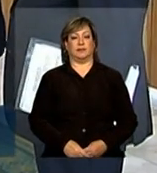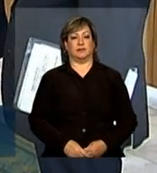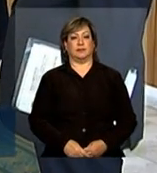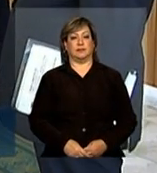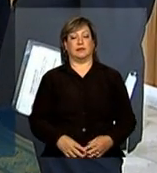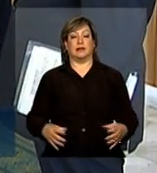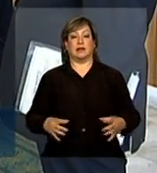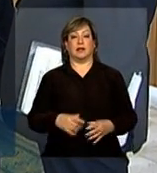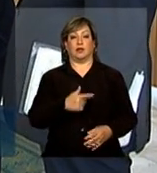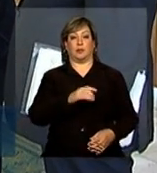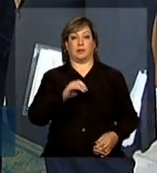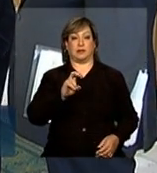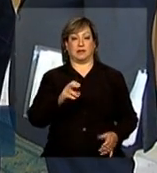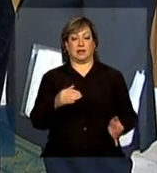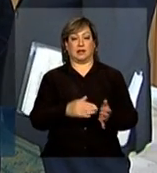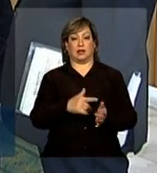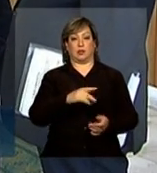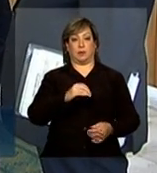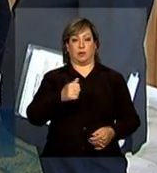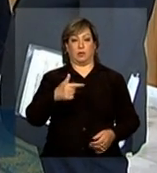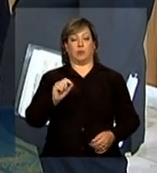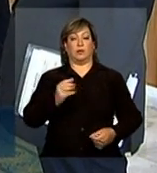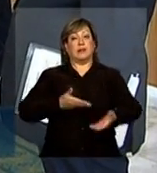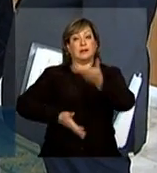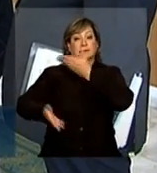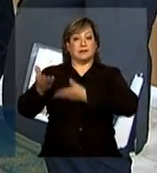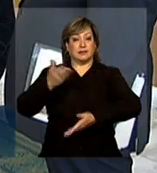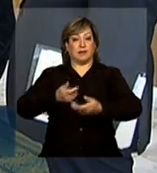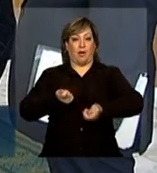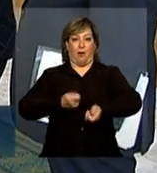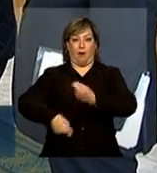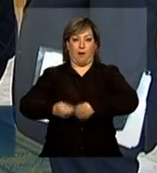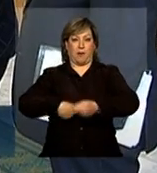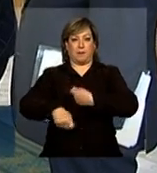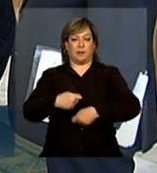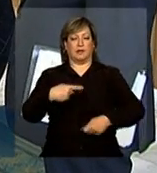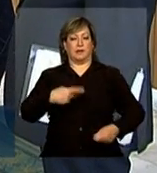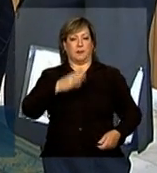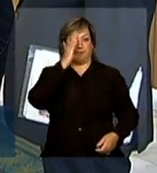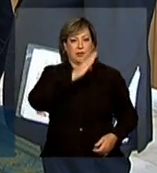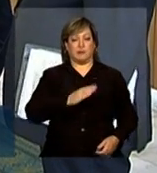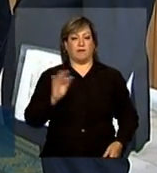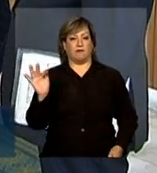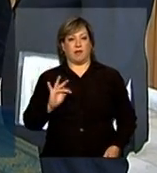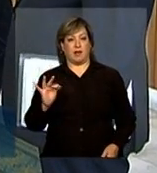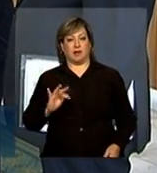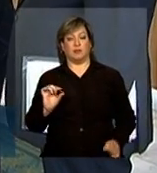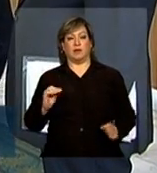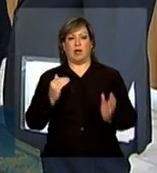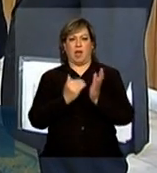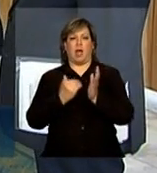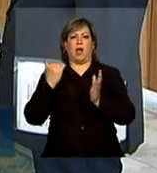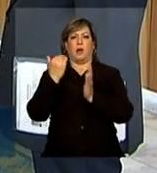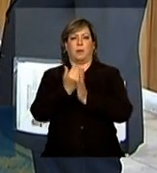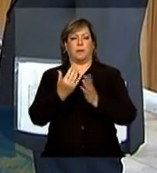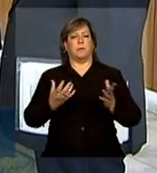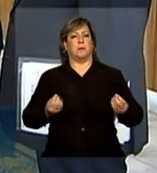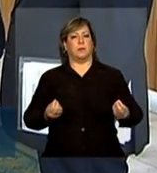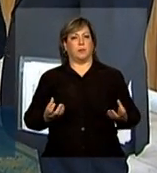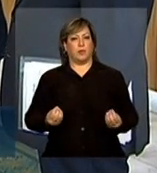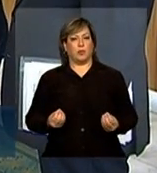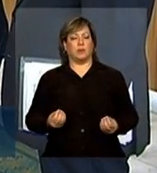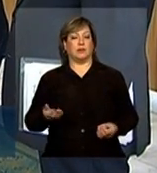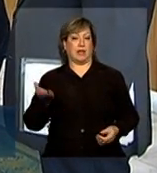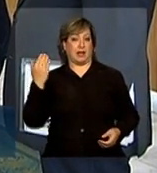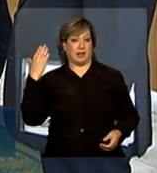E entre 2005 e 2012, o intercâmbio comercial do Brasil com a França aumentou consideravelmente, passou